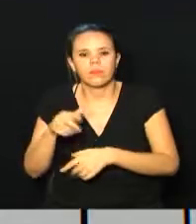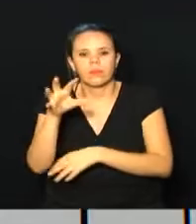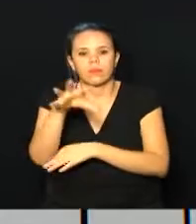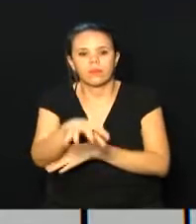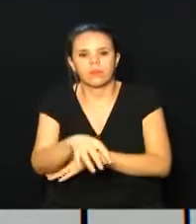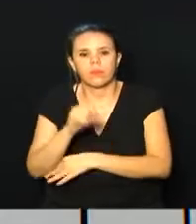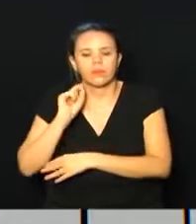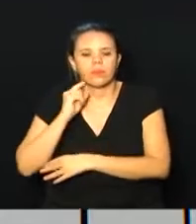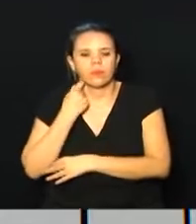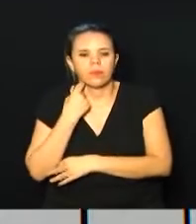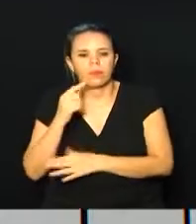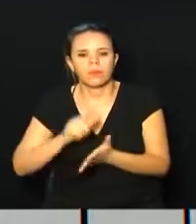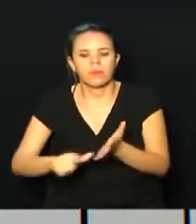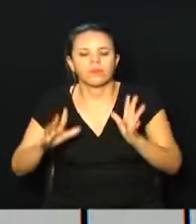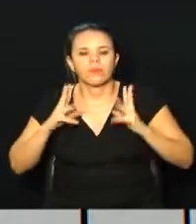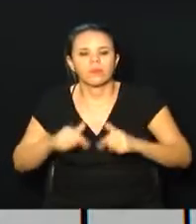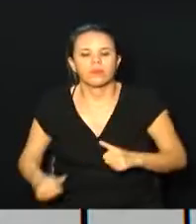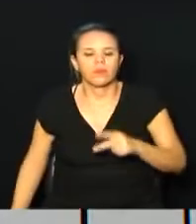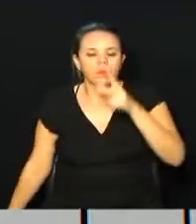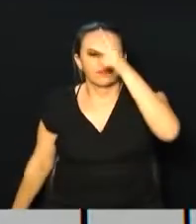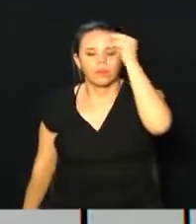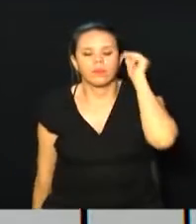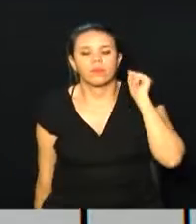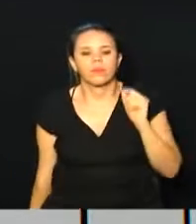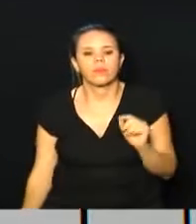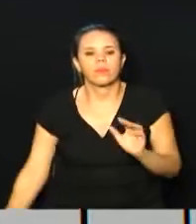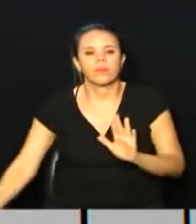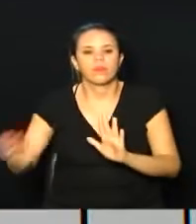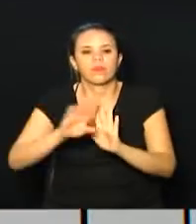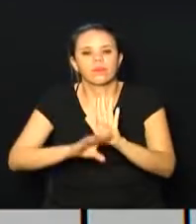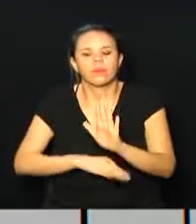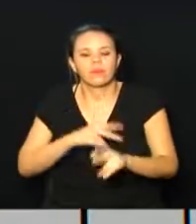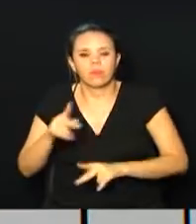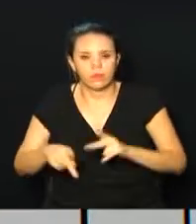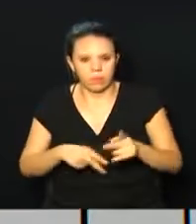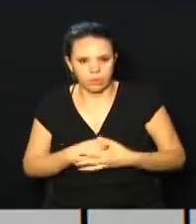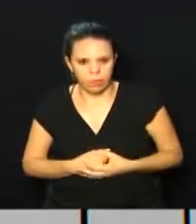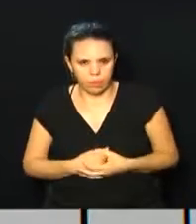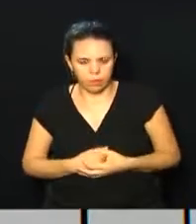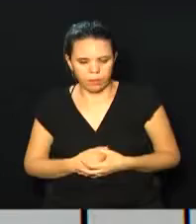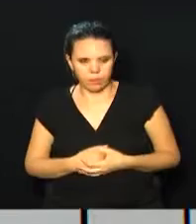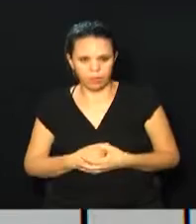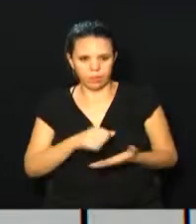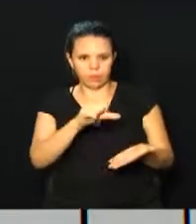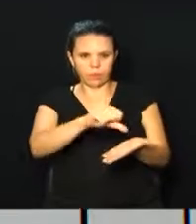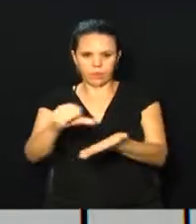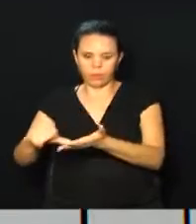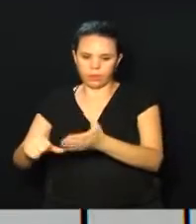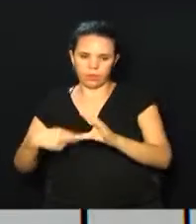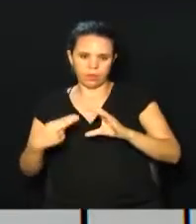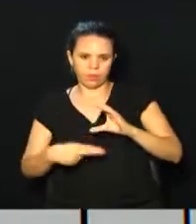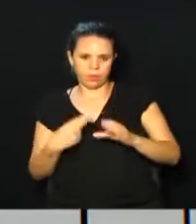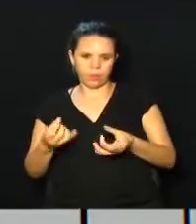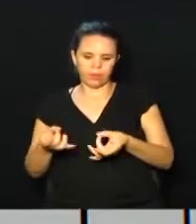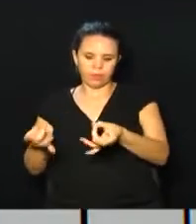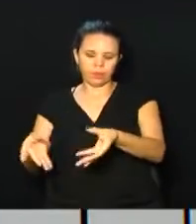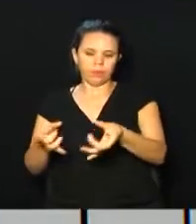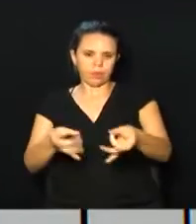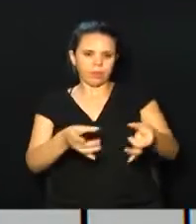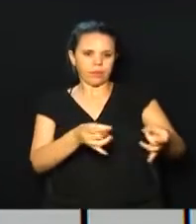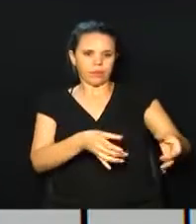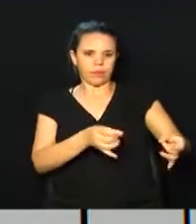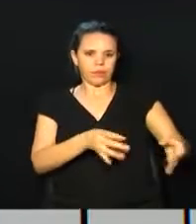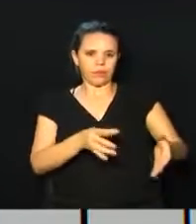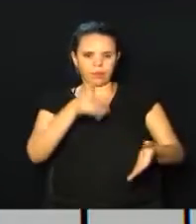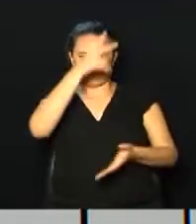que é junto com a limpeza pública, que é programada para que as pessoas, além dos ecopontos, possam colocar, e a prefeitura